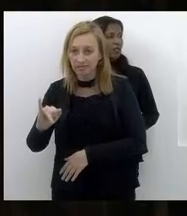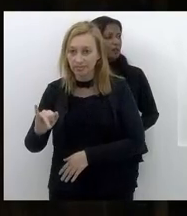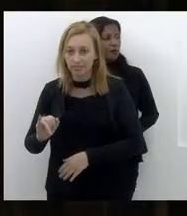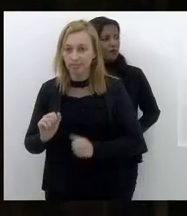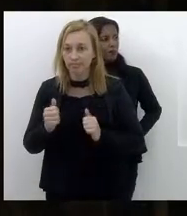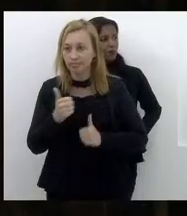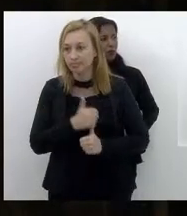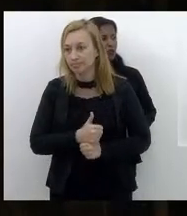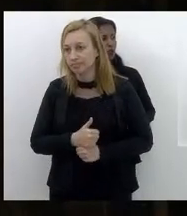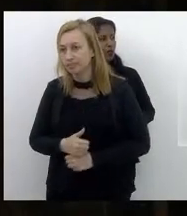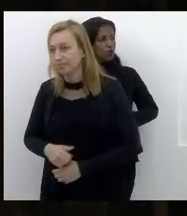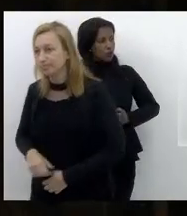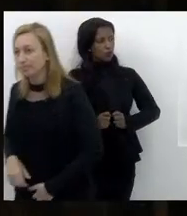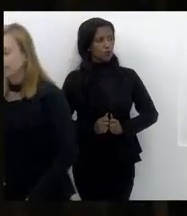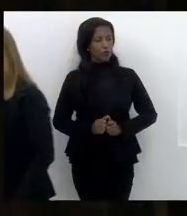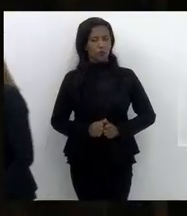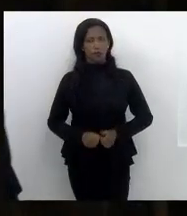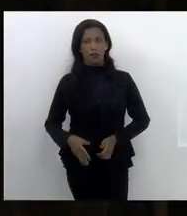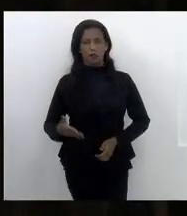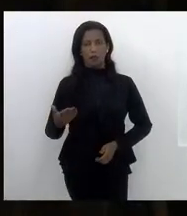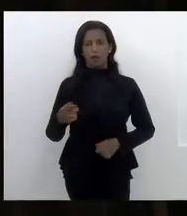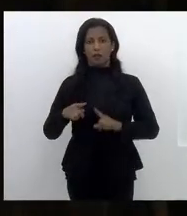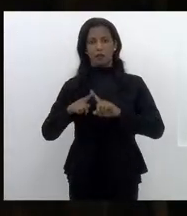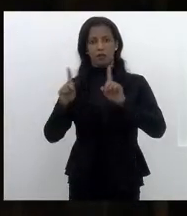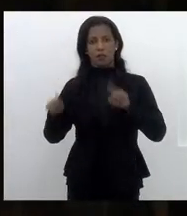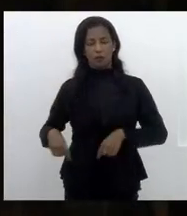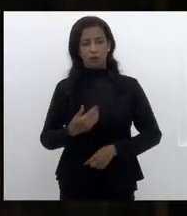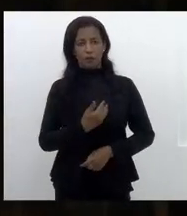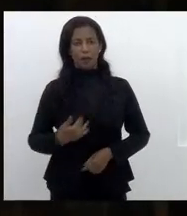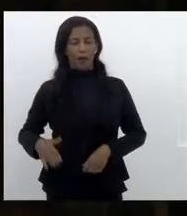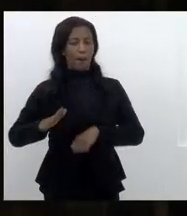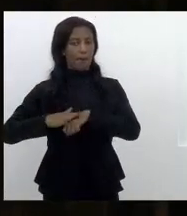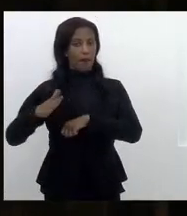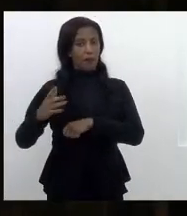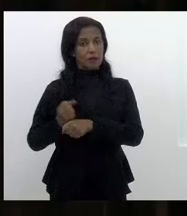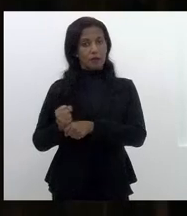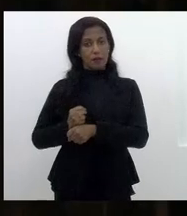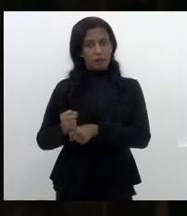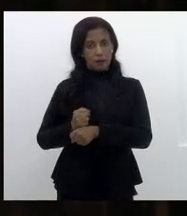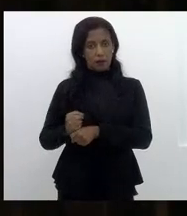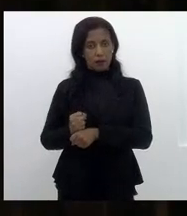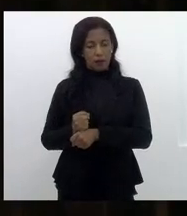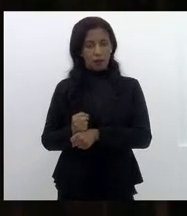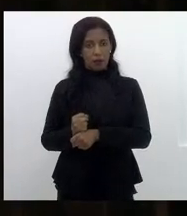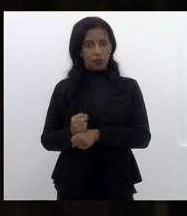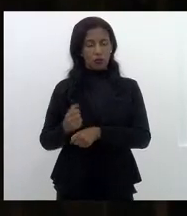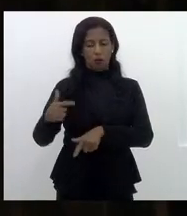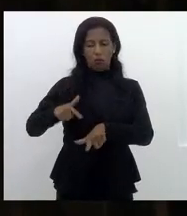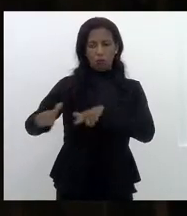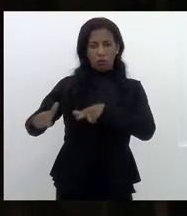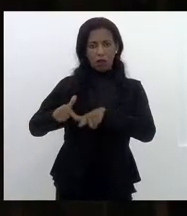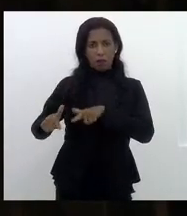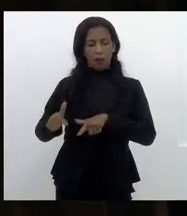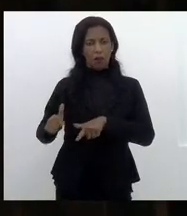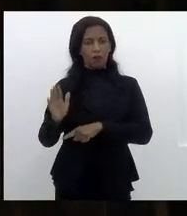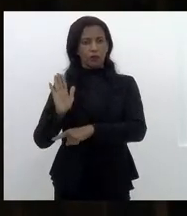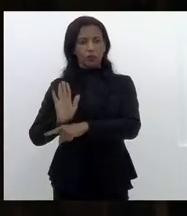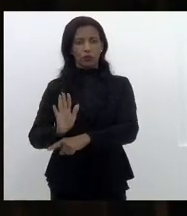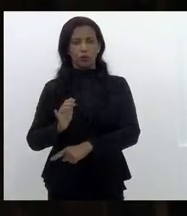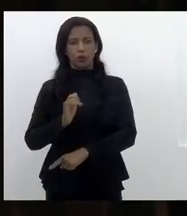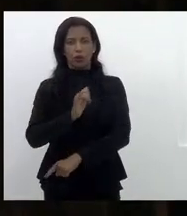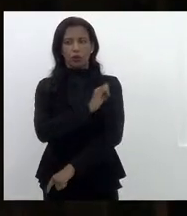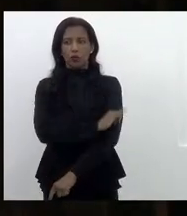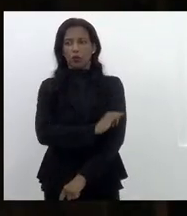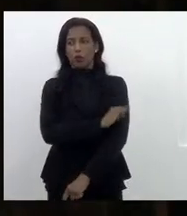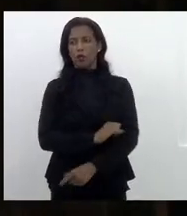talvez a servidora servidora pública há mais tempo no combate em defesa do Rio de Janeiro